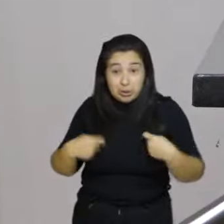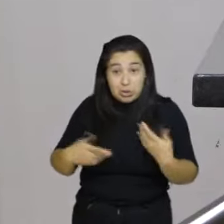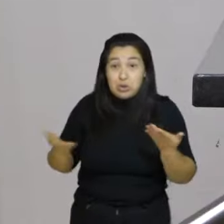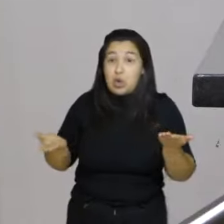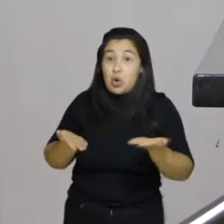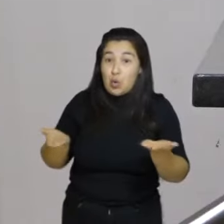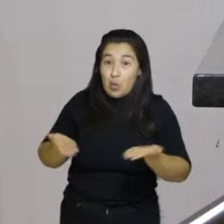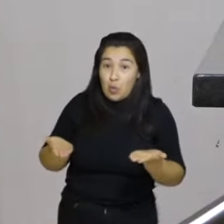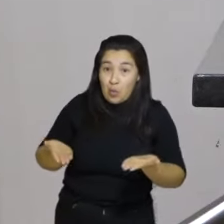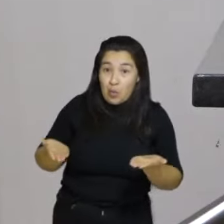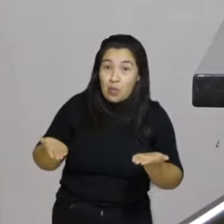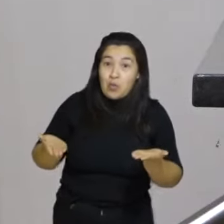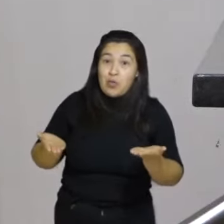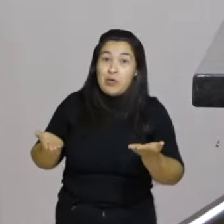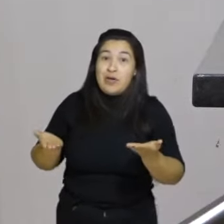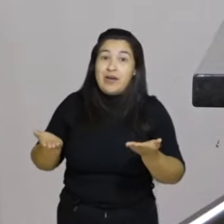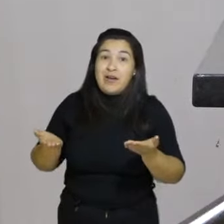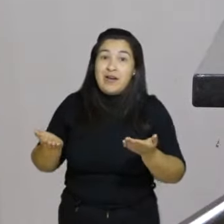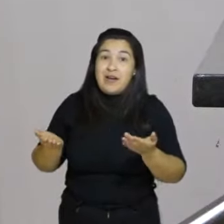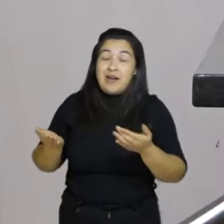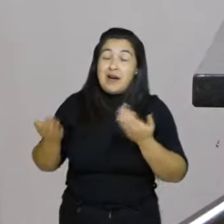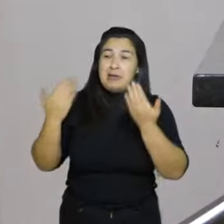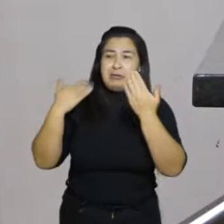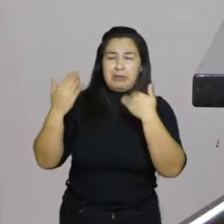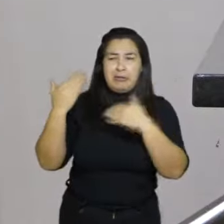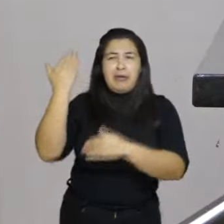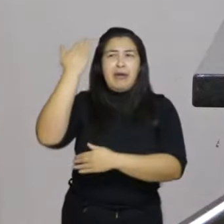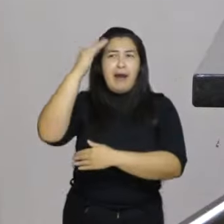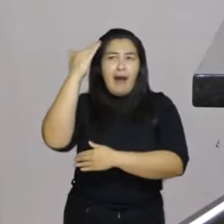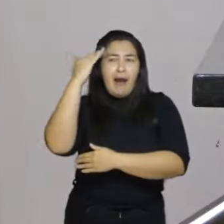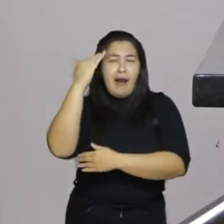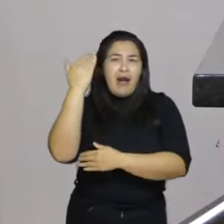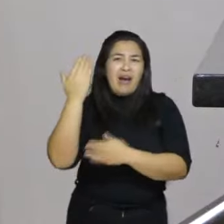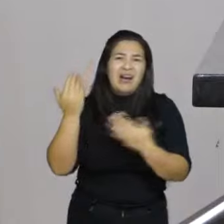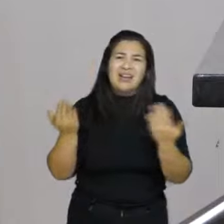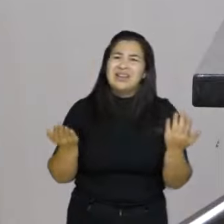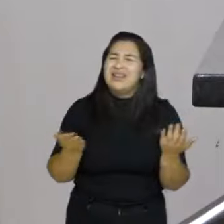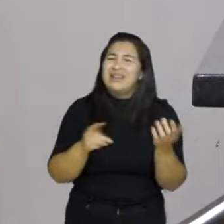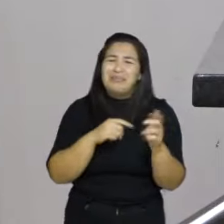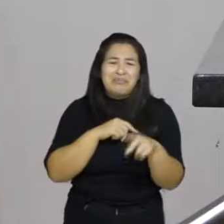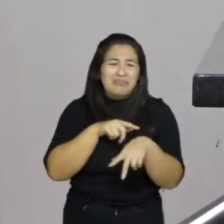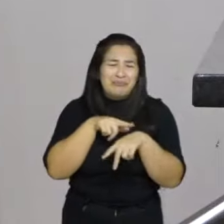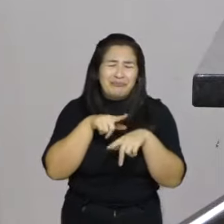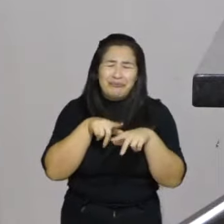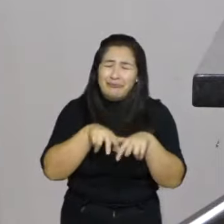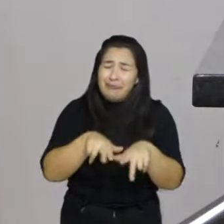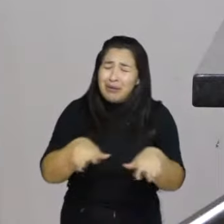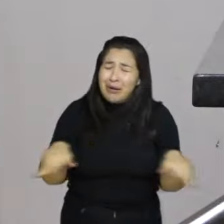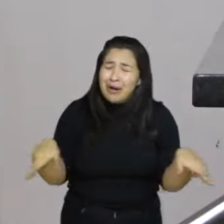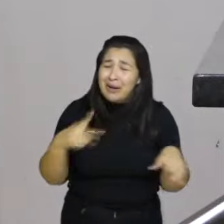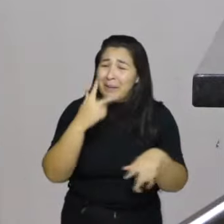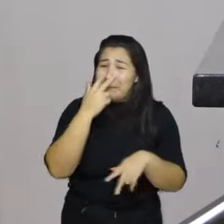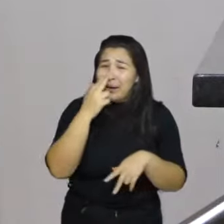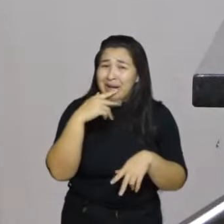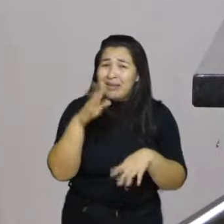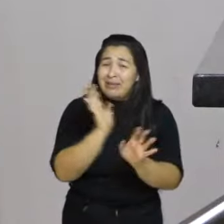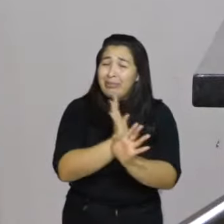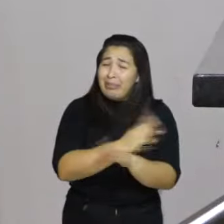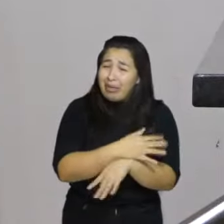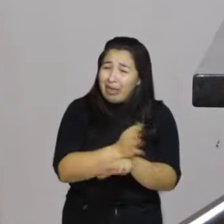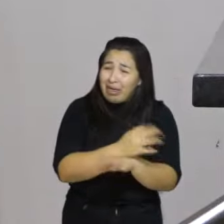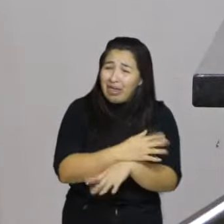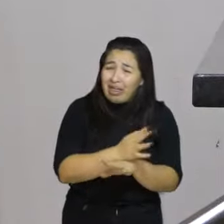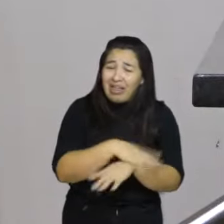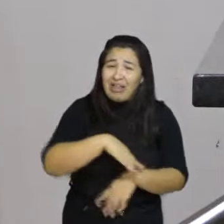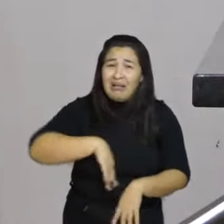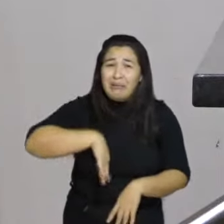uma forma de construir o entendimento é tanta é tanta inche de linguiça é tanta